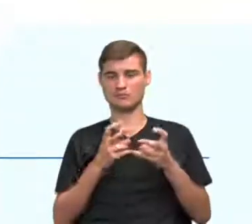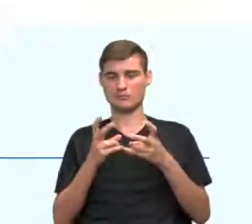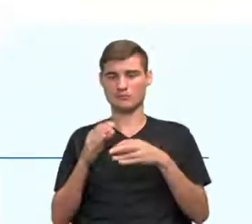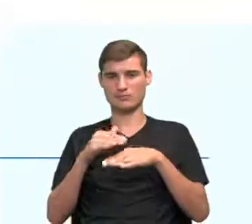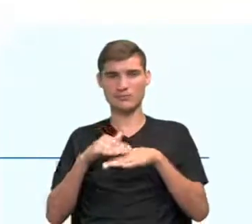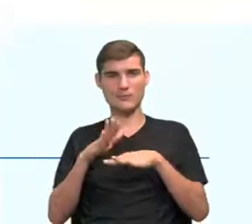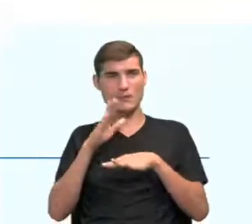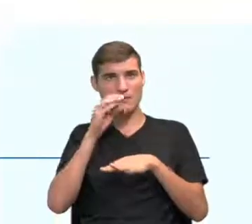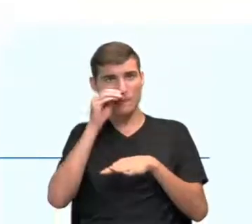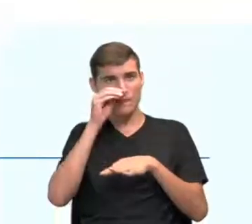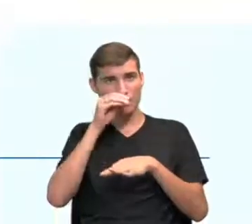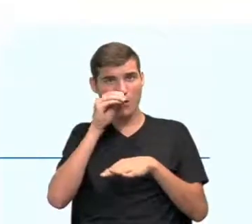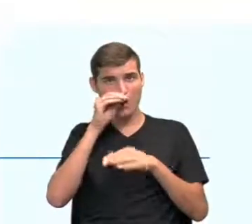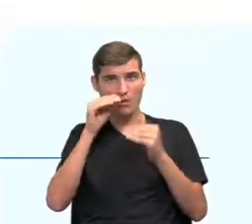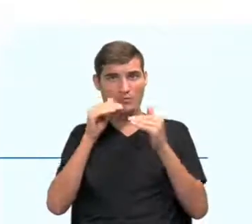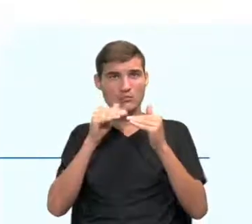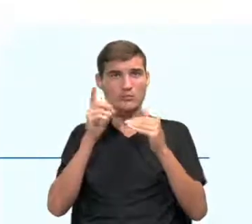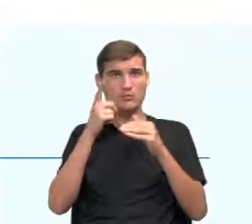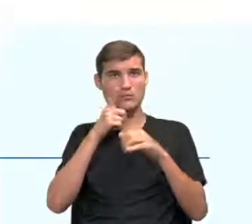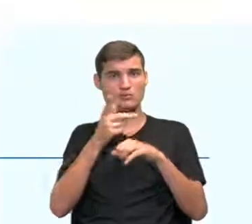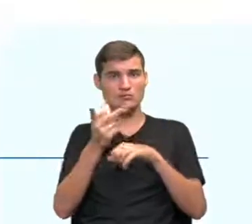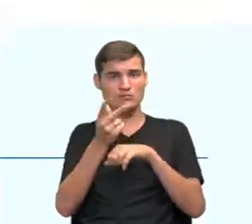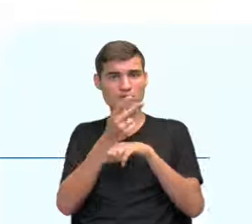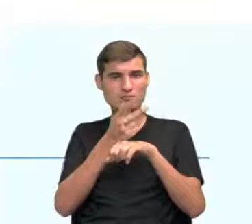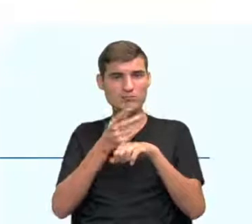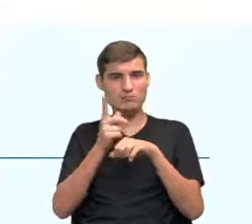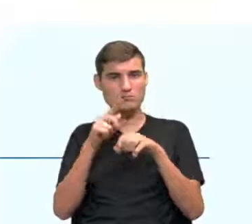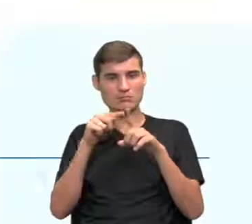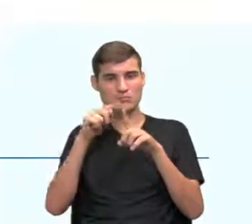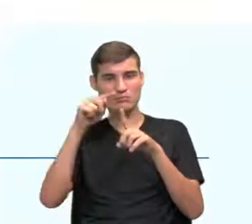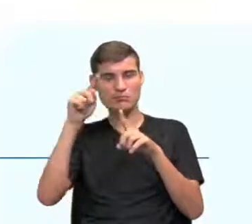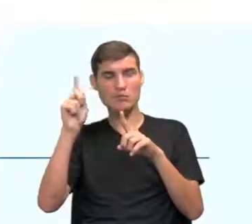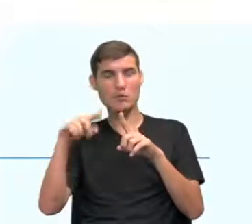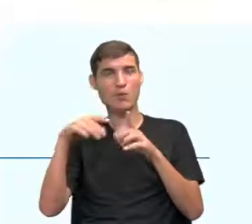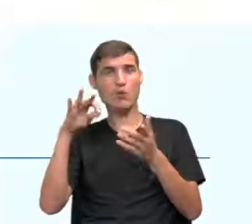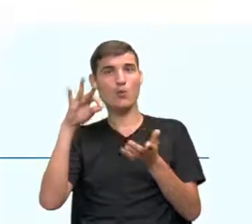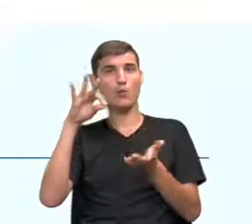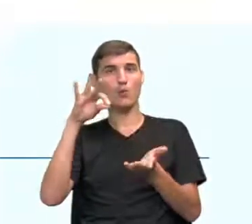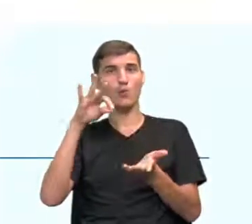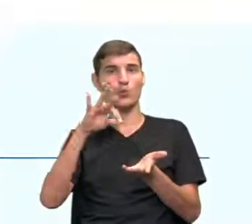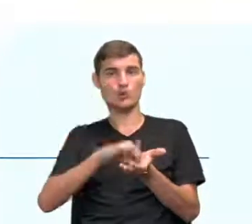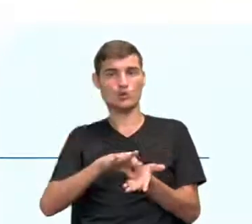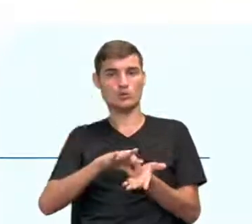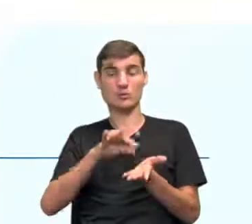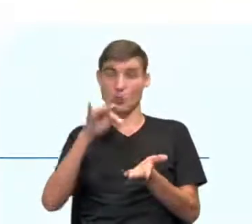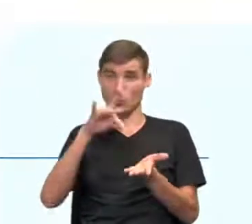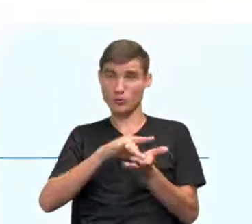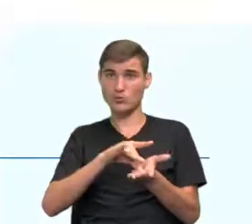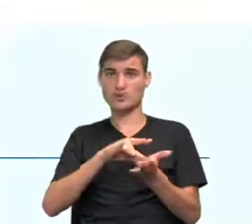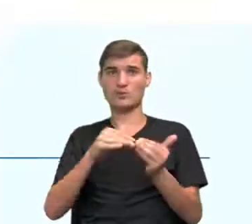fraco, que eu vou desenhar em pontilhado, era o pulso original.